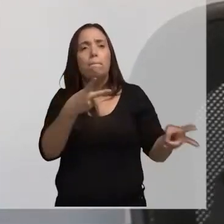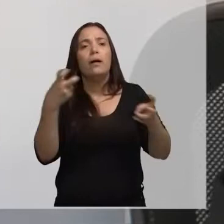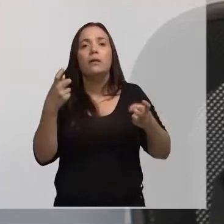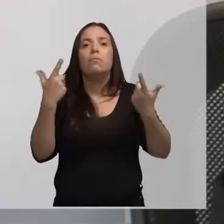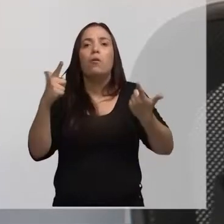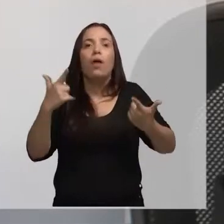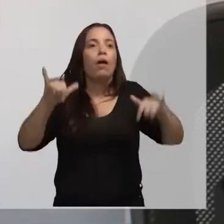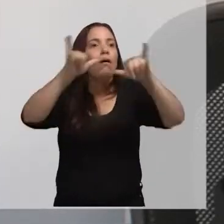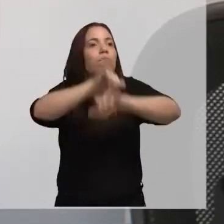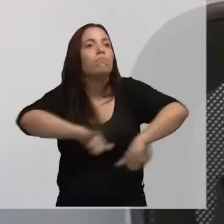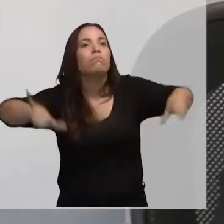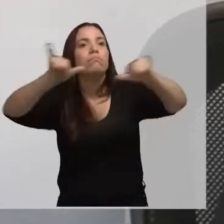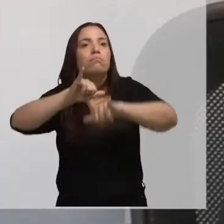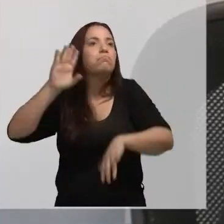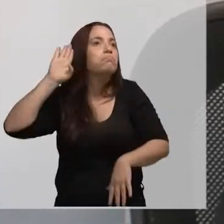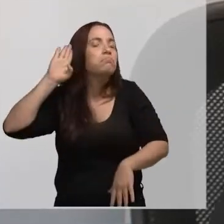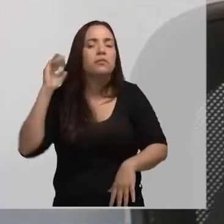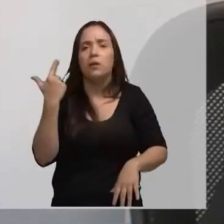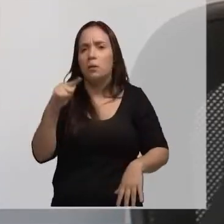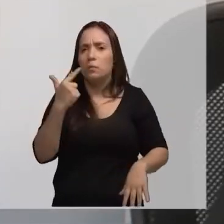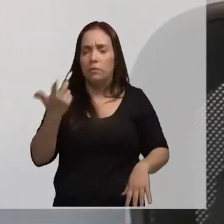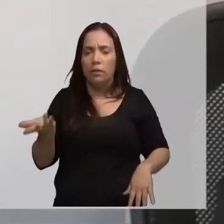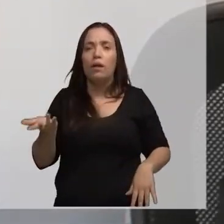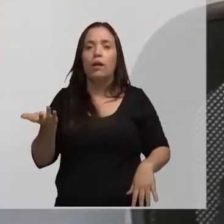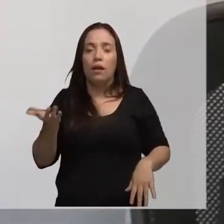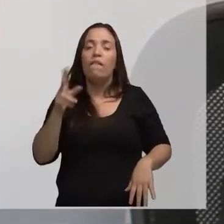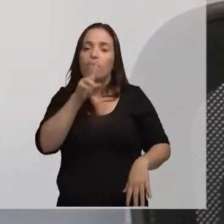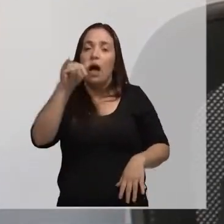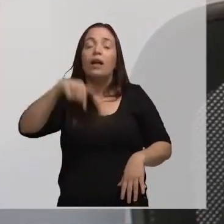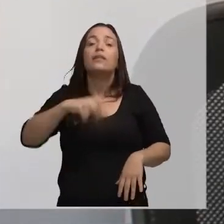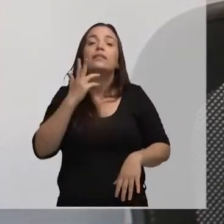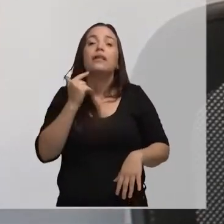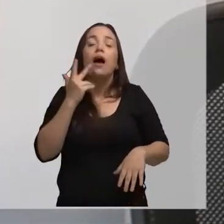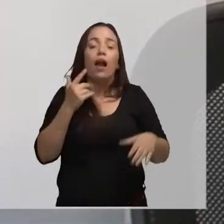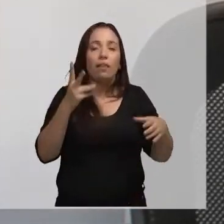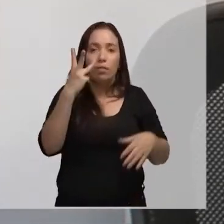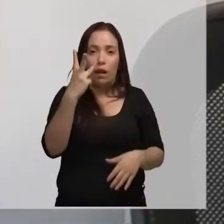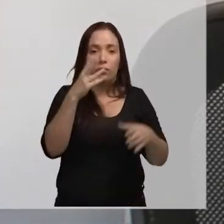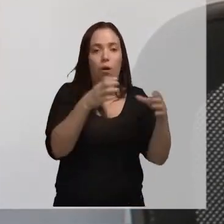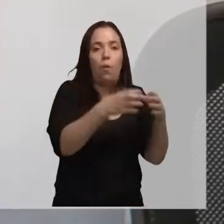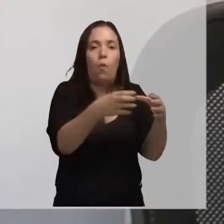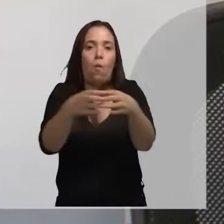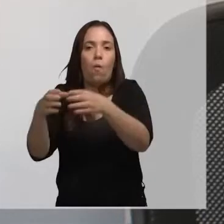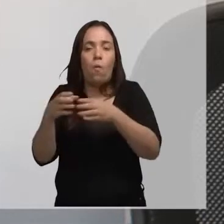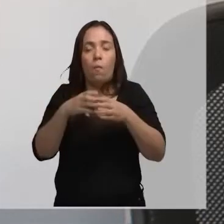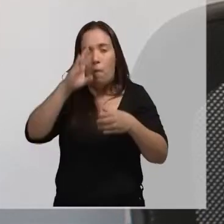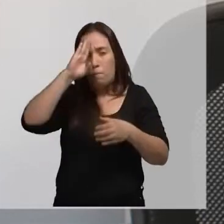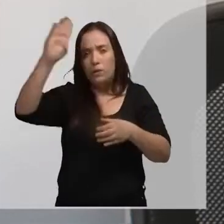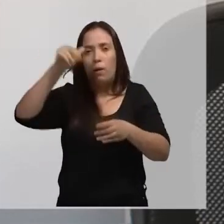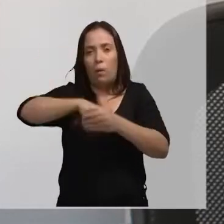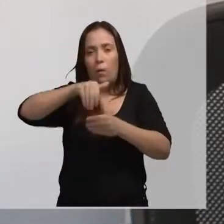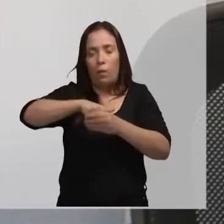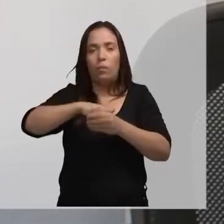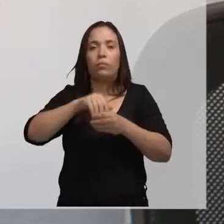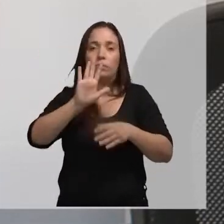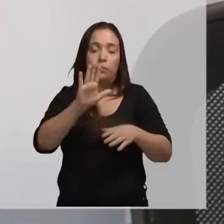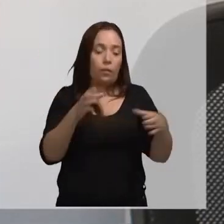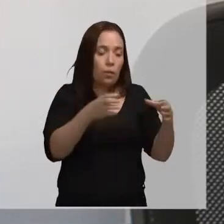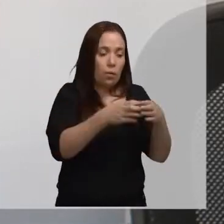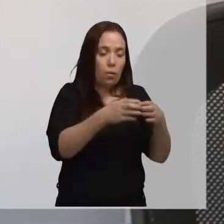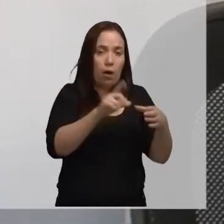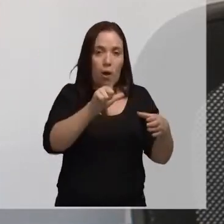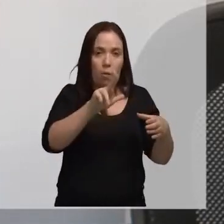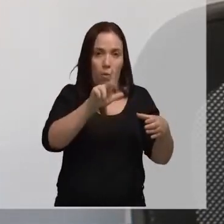repercussão. Eu acho que 3 blocos vão se formar na política cearense. Um, liderado por Lula, Fernando